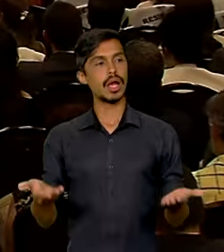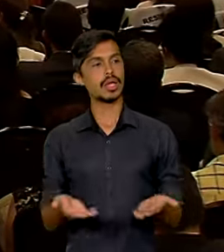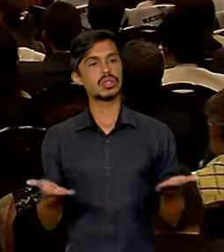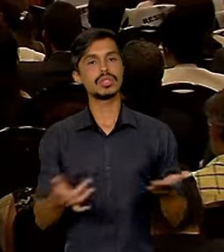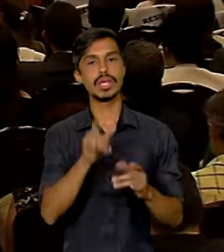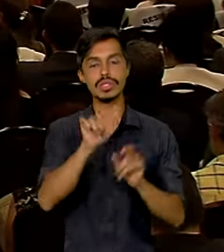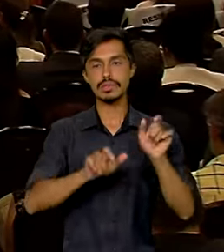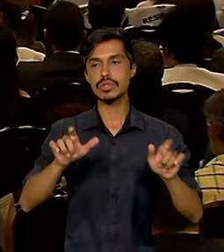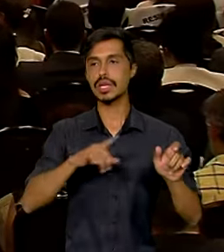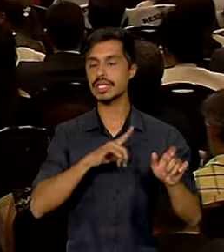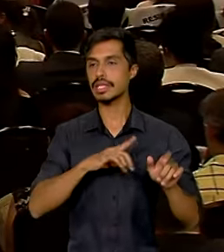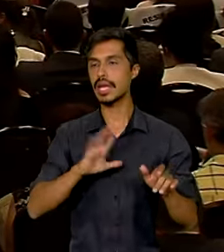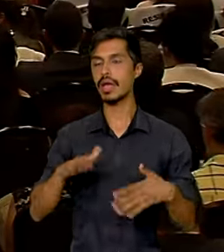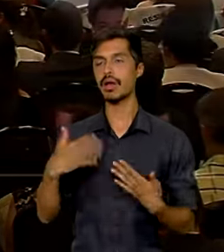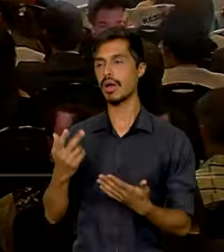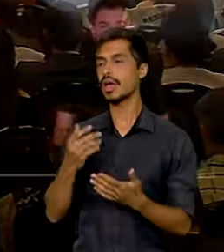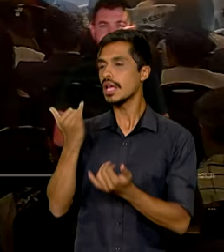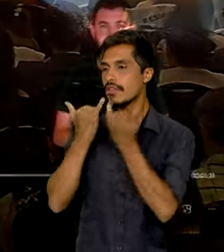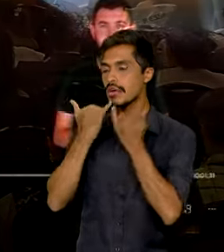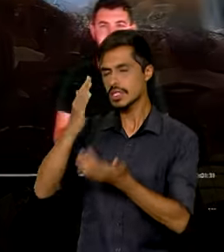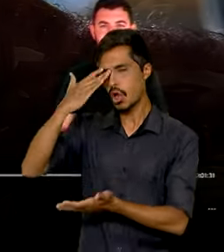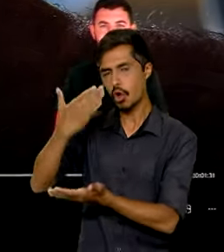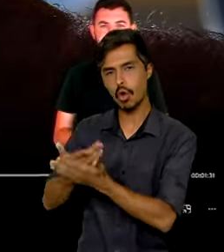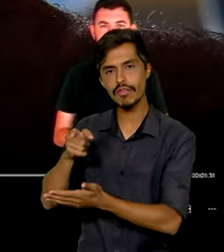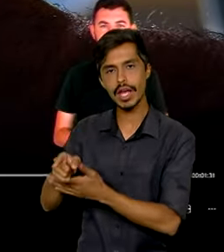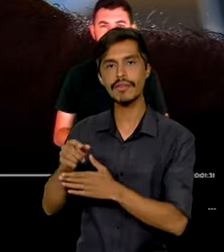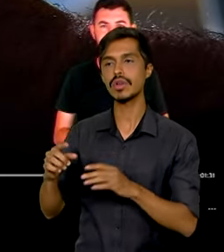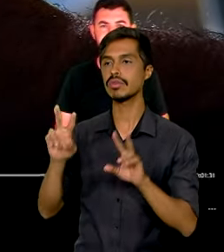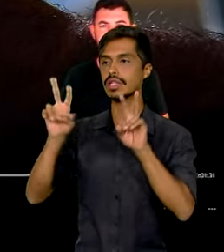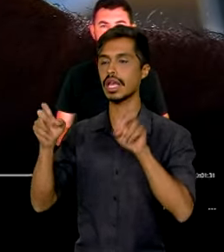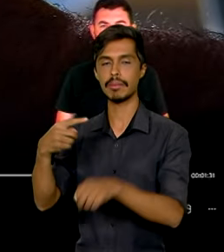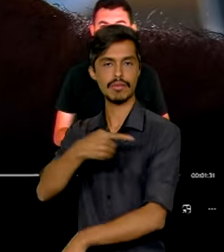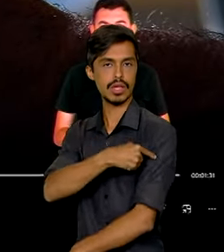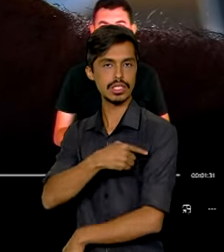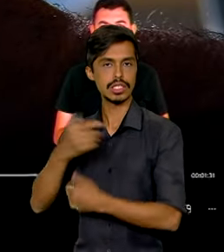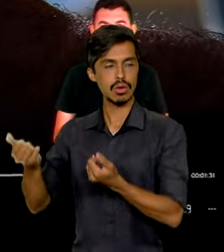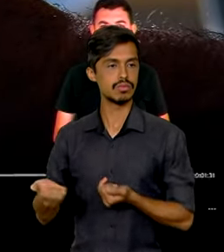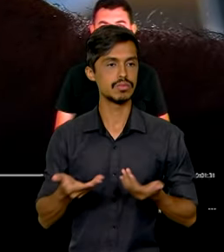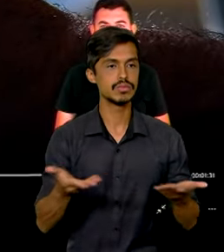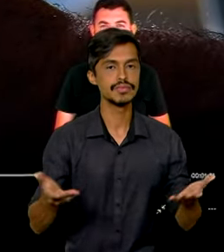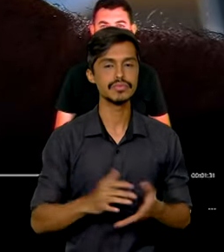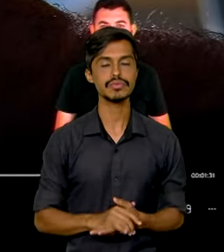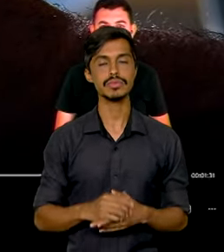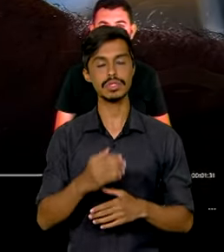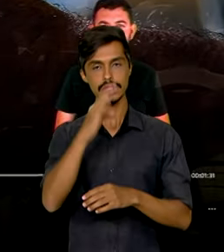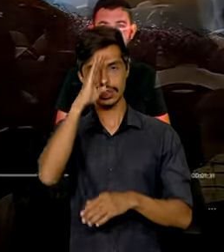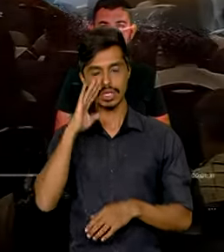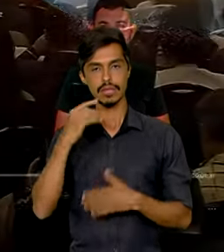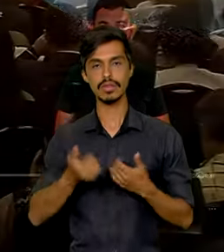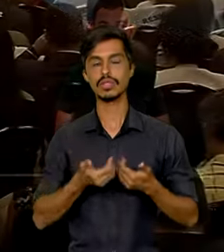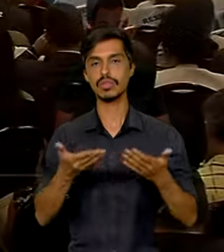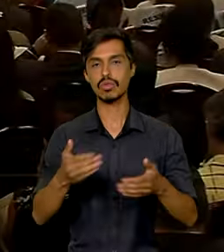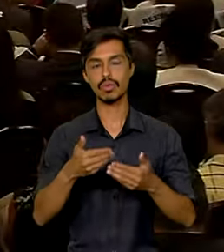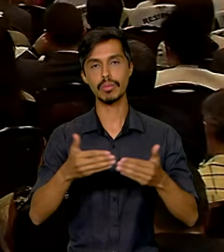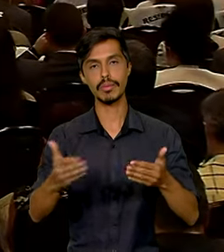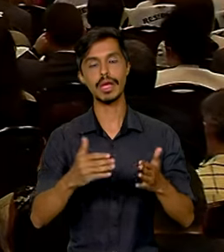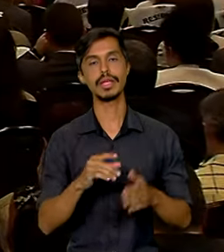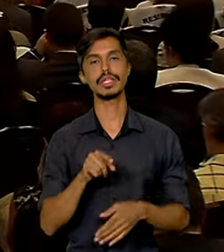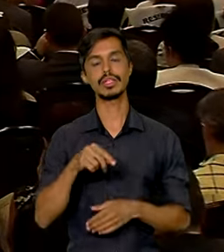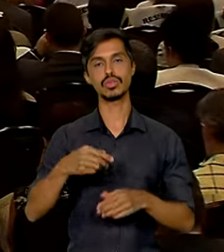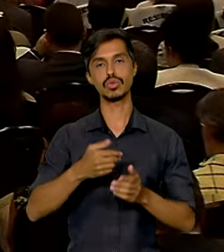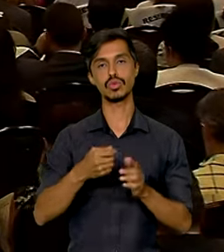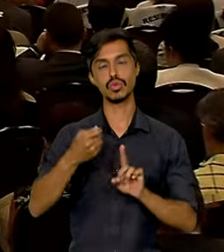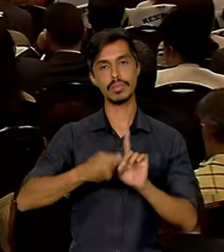a informações confiáveis sobre vacinação. Gratuito, o canal estará disponível a partir de novembro.